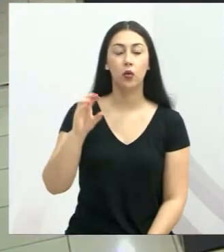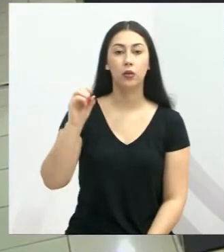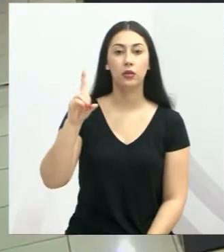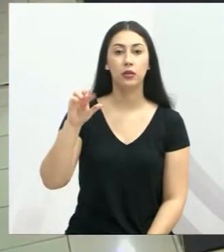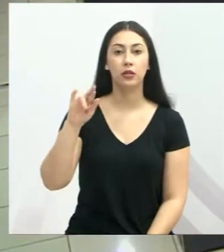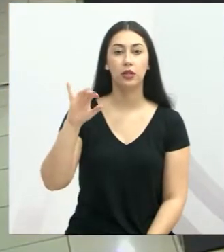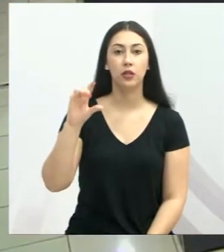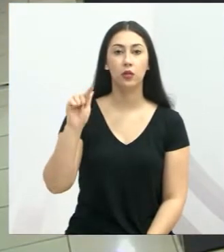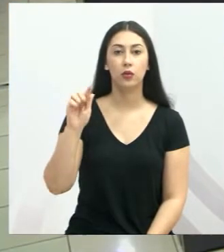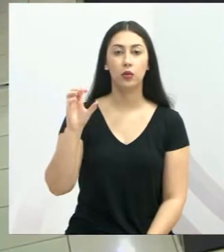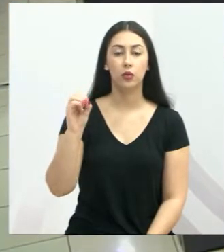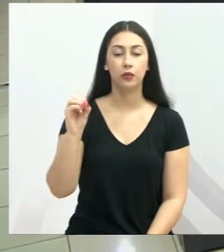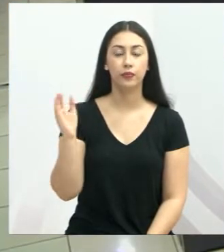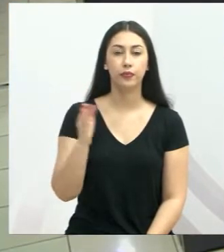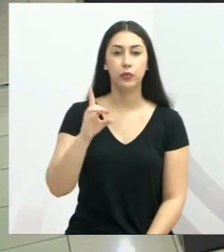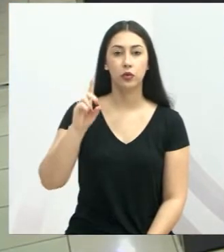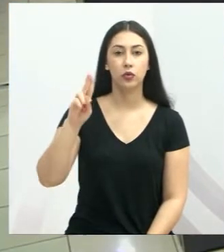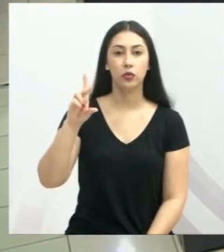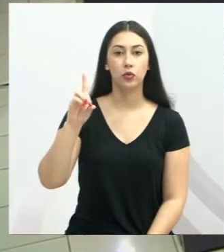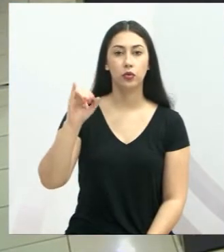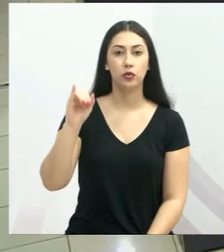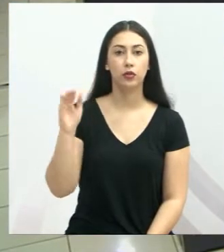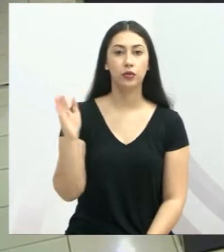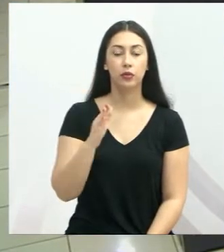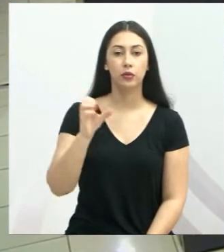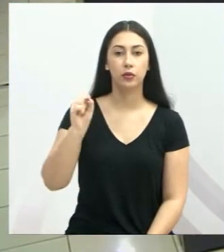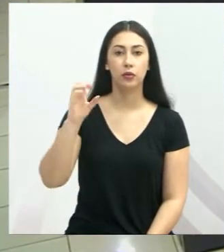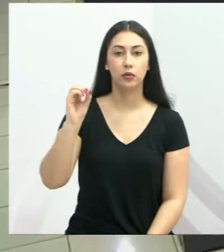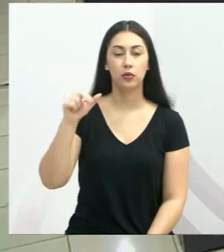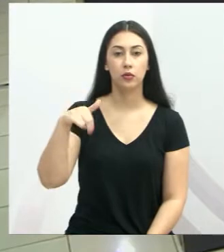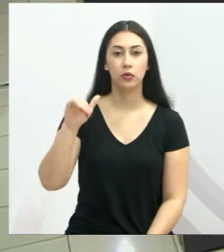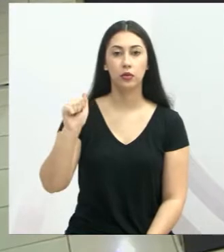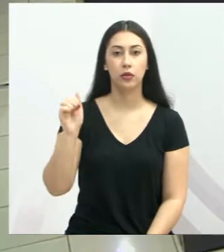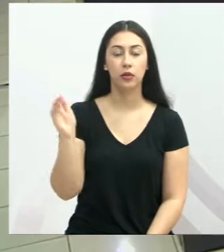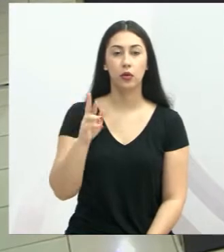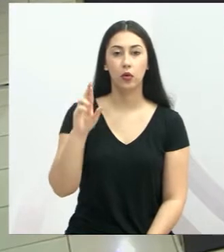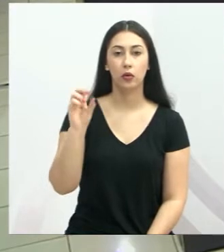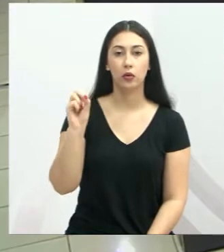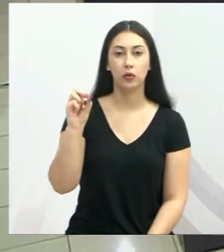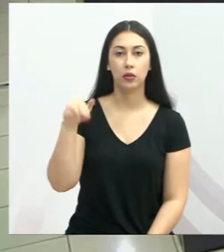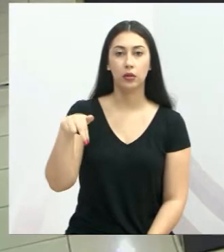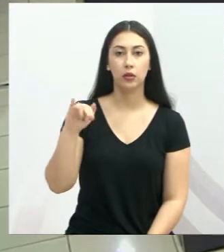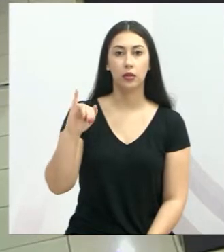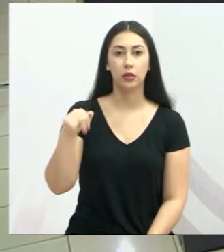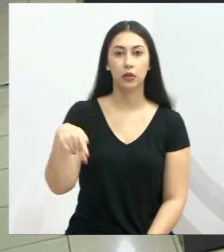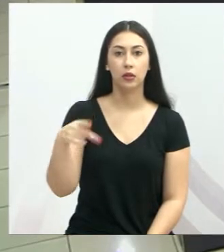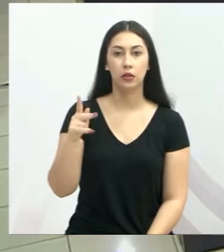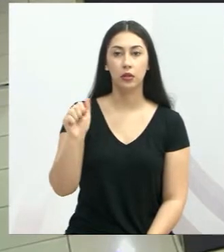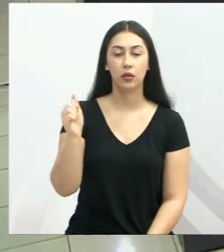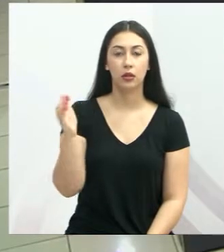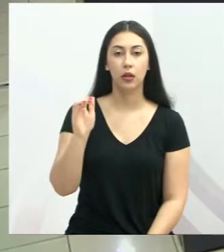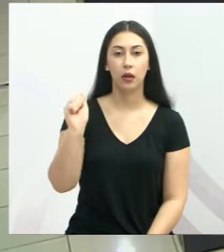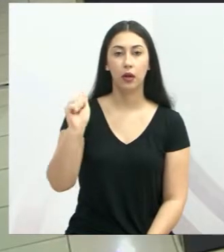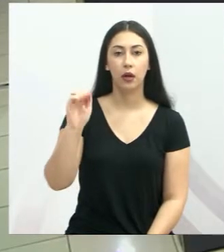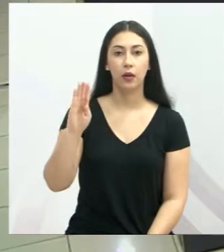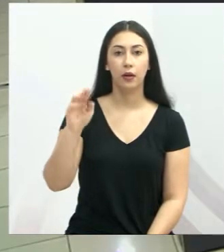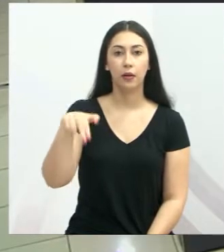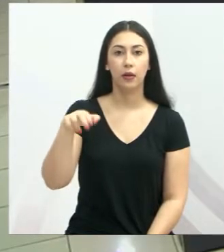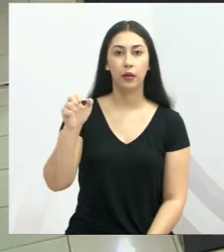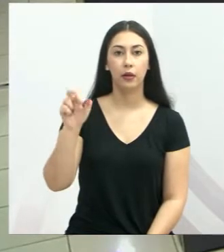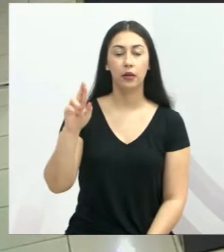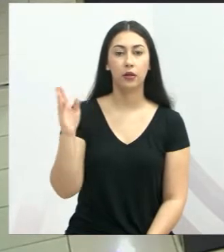Salomão, Dude, Sônia Patas, vereador Roninha, Abner Madureira, Valmir do Parque